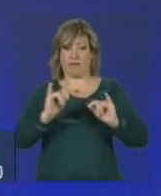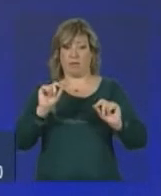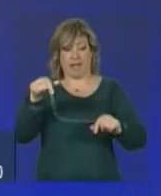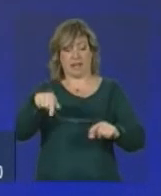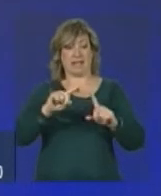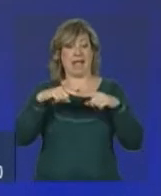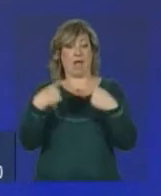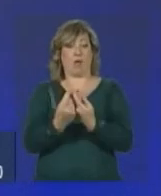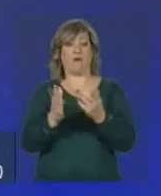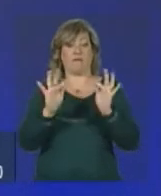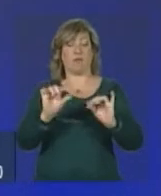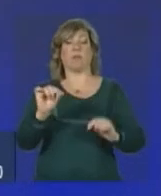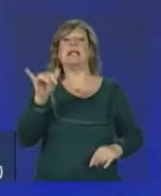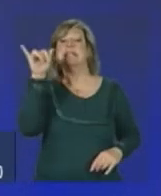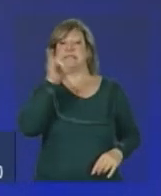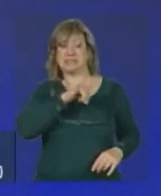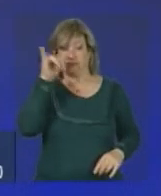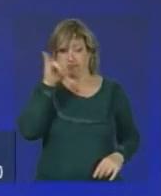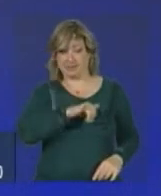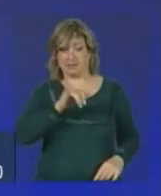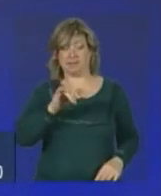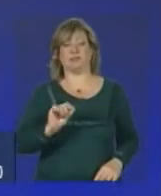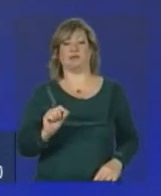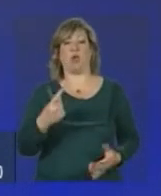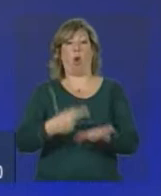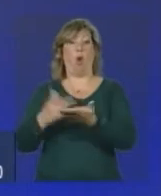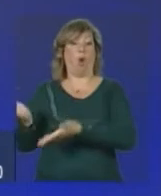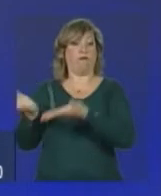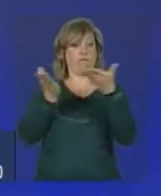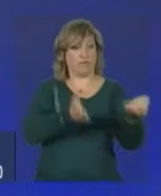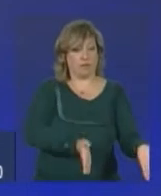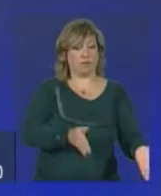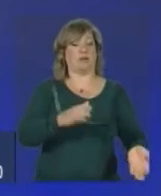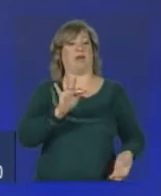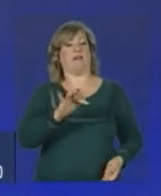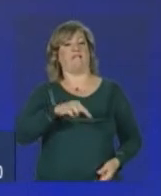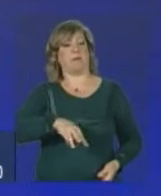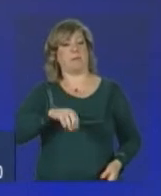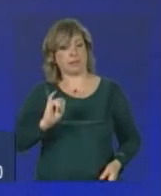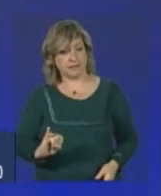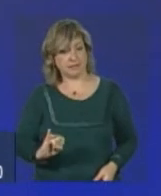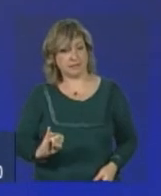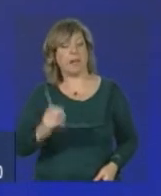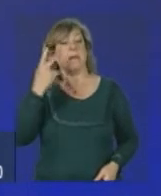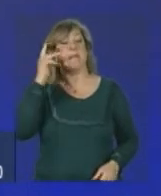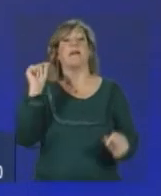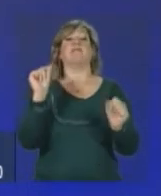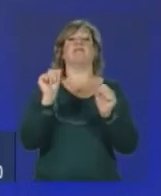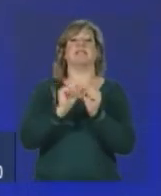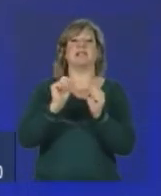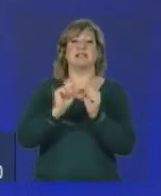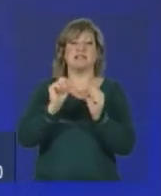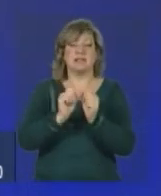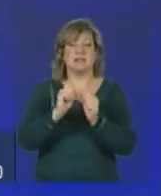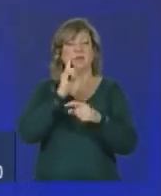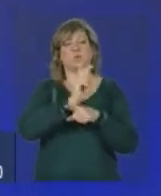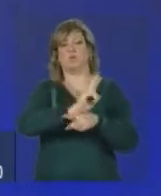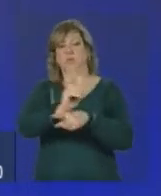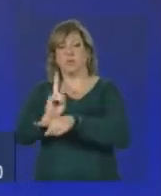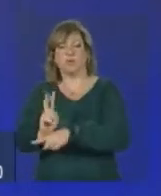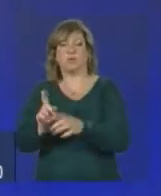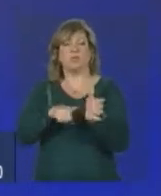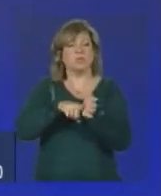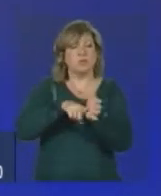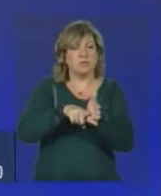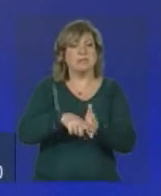reunião final, a Itália convidou o Fundo Monetário Internacional para fazer o monitoramento, uma